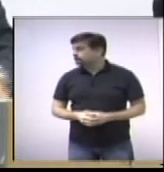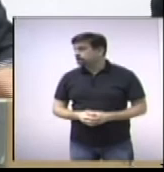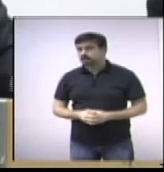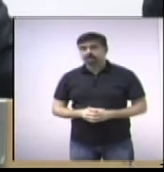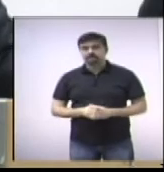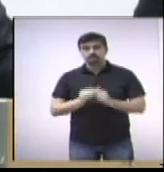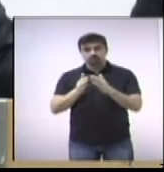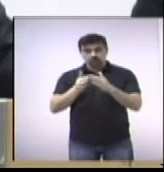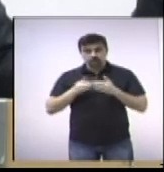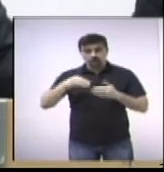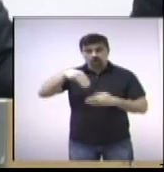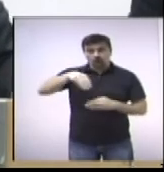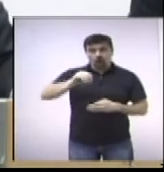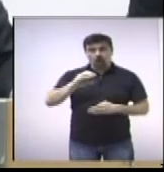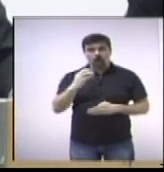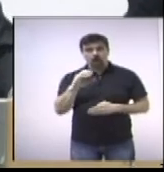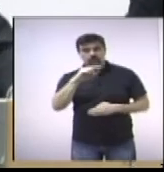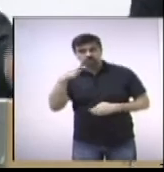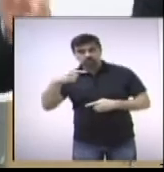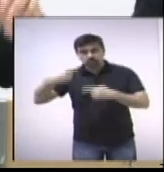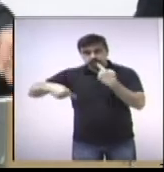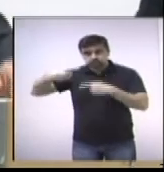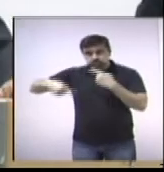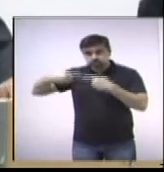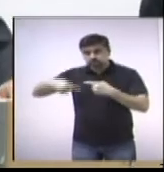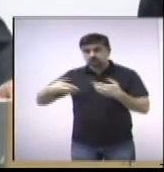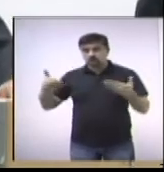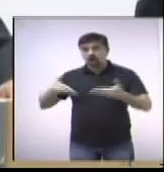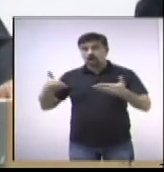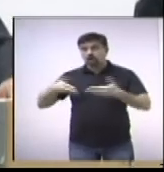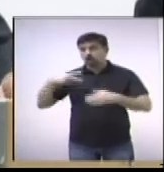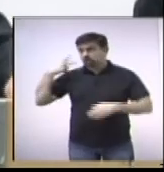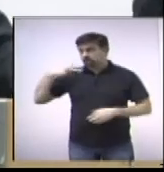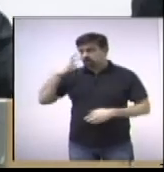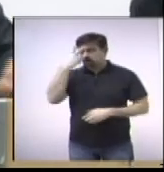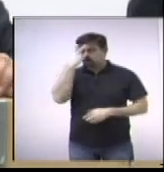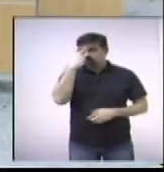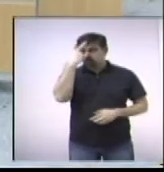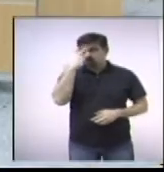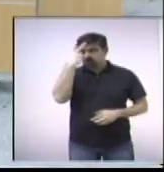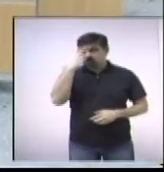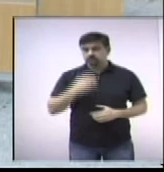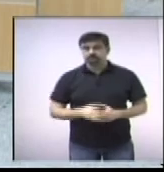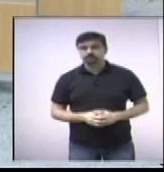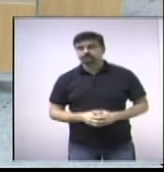As moções estão em discussão. Com a palavra o vereador Fábio Valadão.